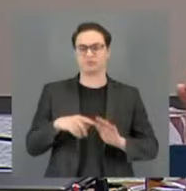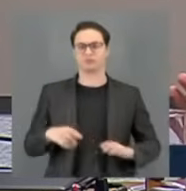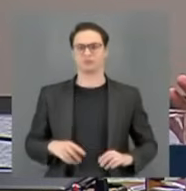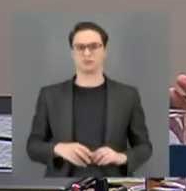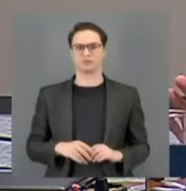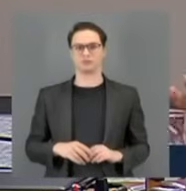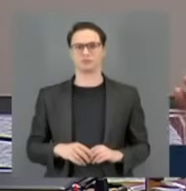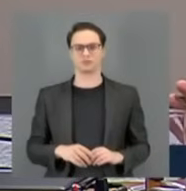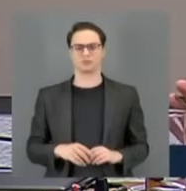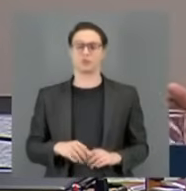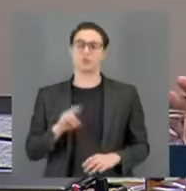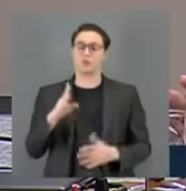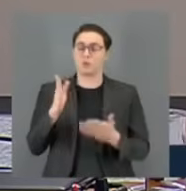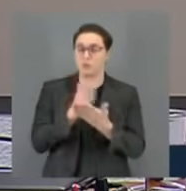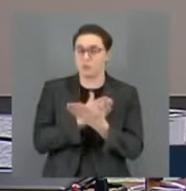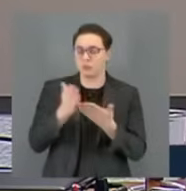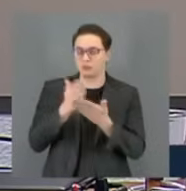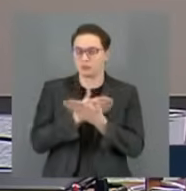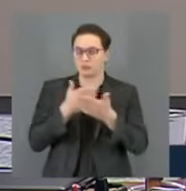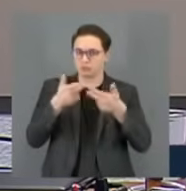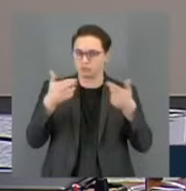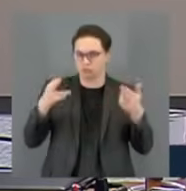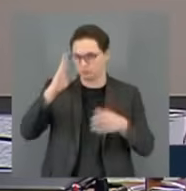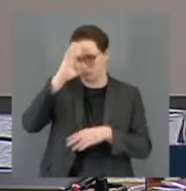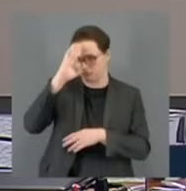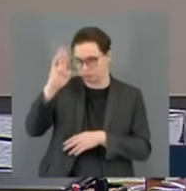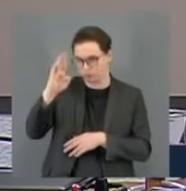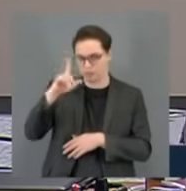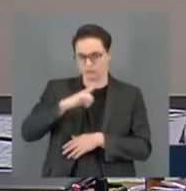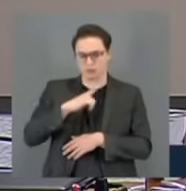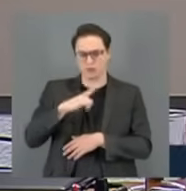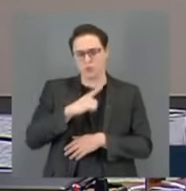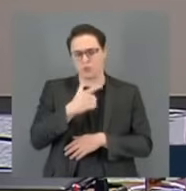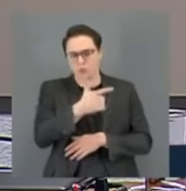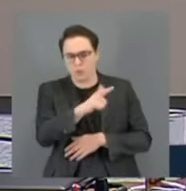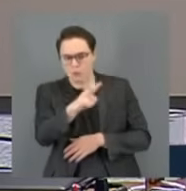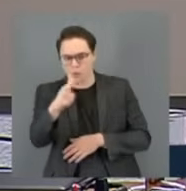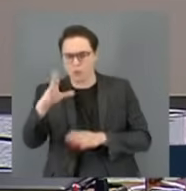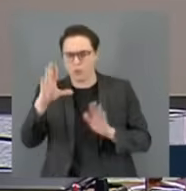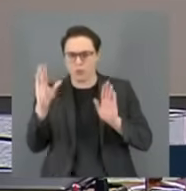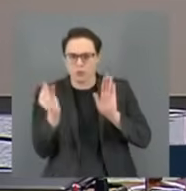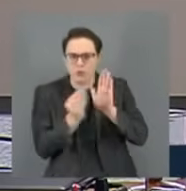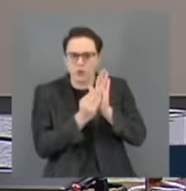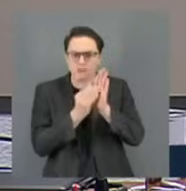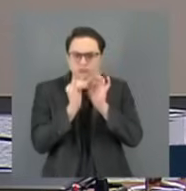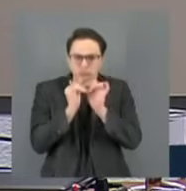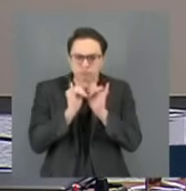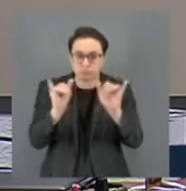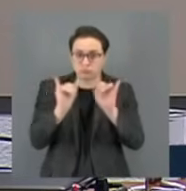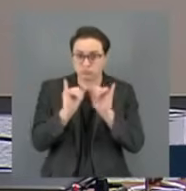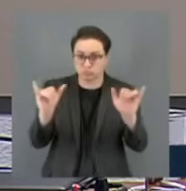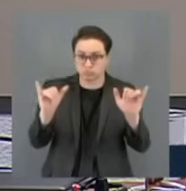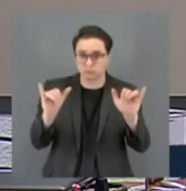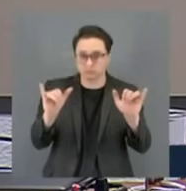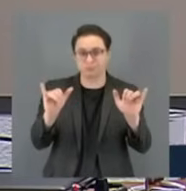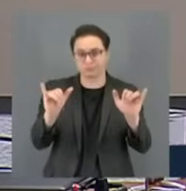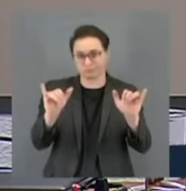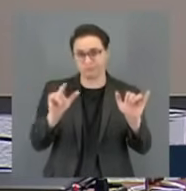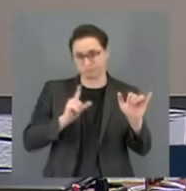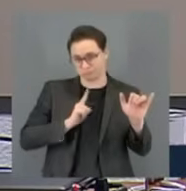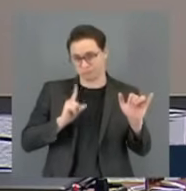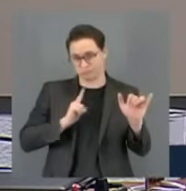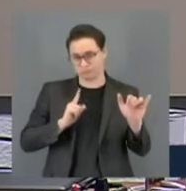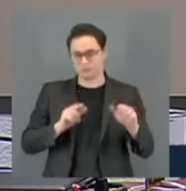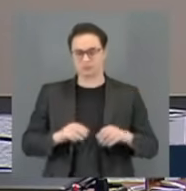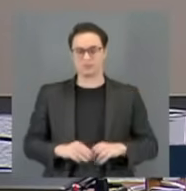são apenas alguns dos principais pontos. Existem outros, estão nas publicações que foram feitas sobre isso. Tá?